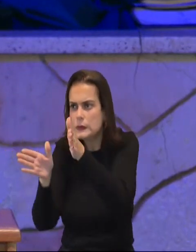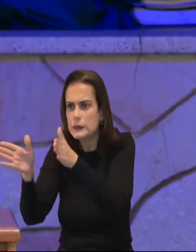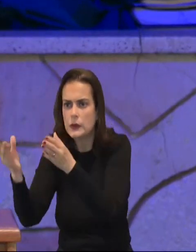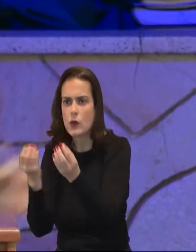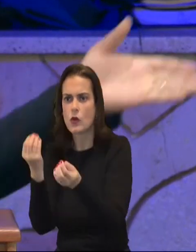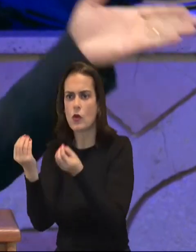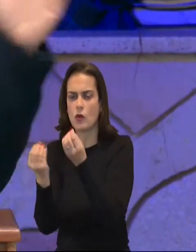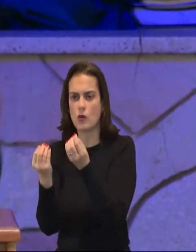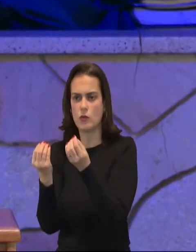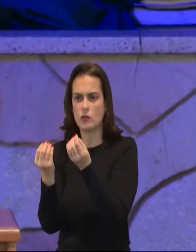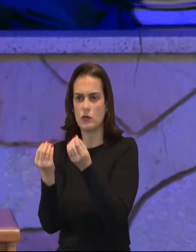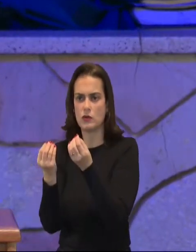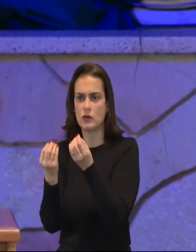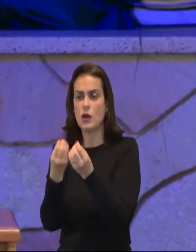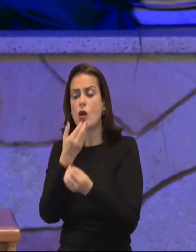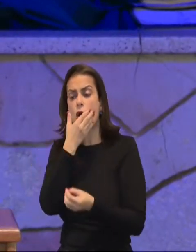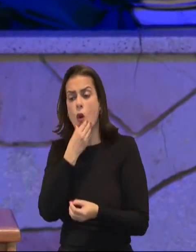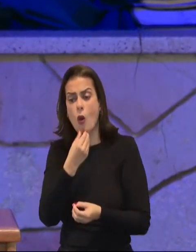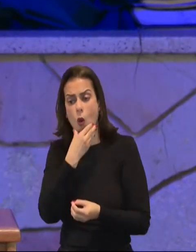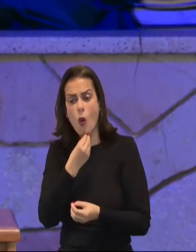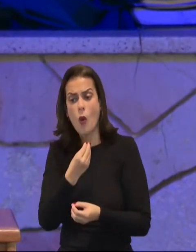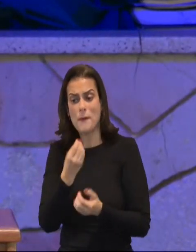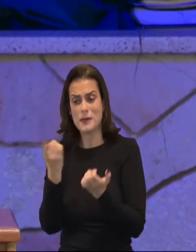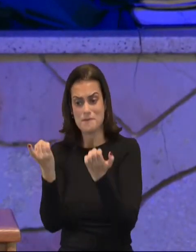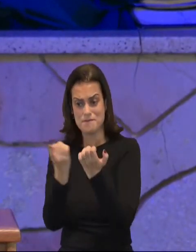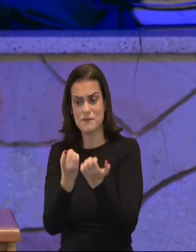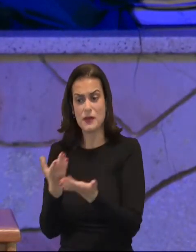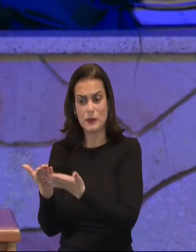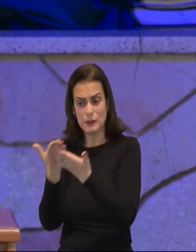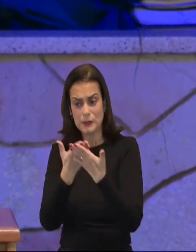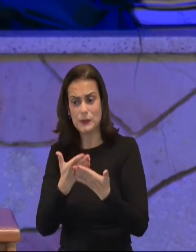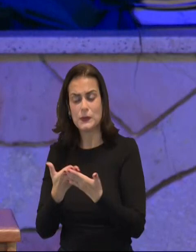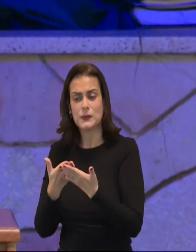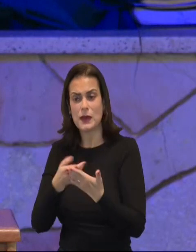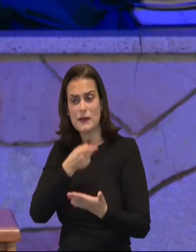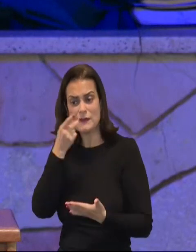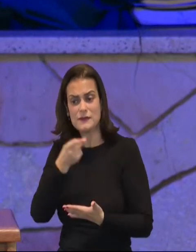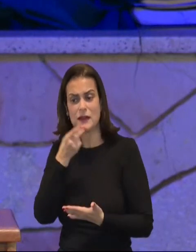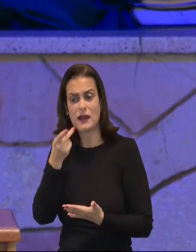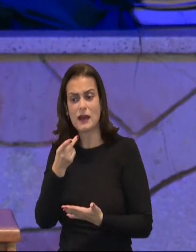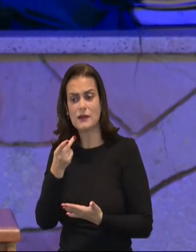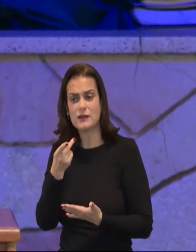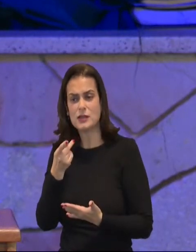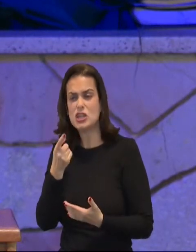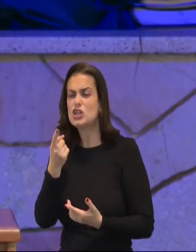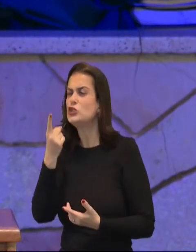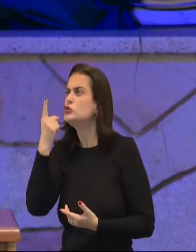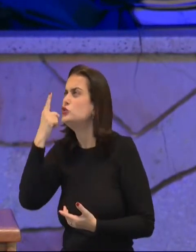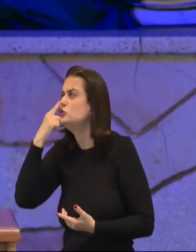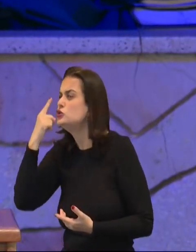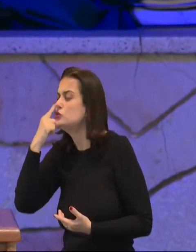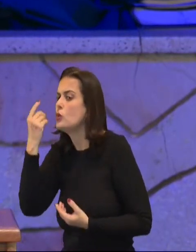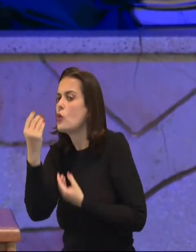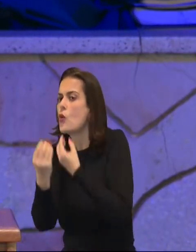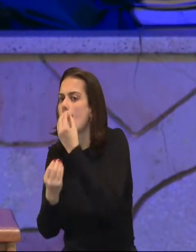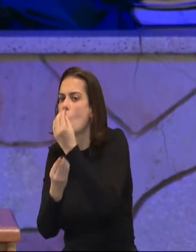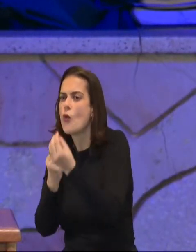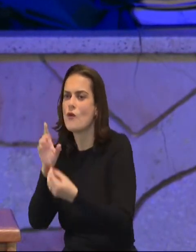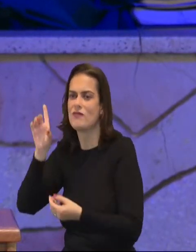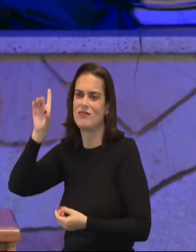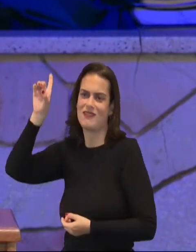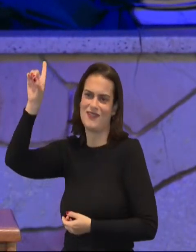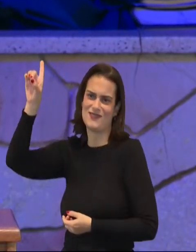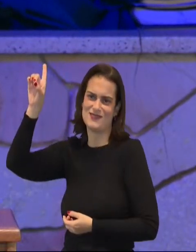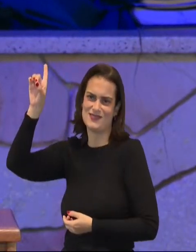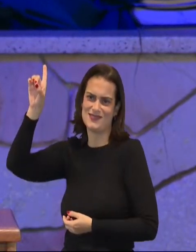homens, amados irmãos, eu falava há pouco ali na EBD para a nossa turma de teologia, como a intimidade daqueles homens com Deus